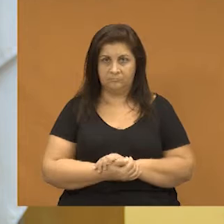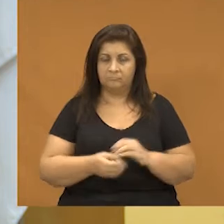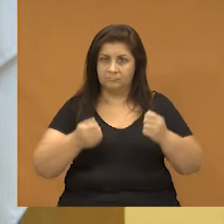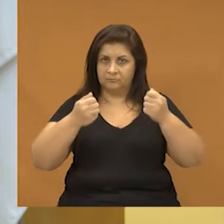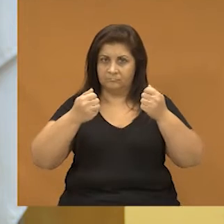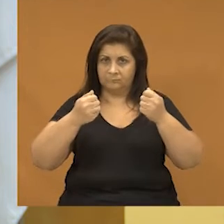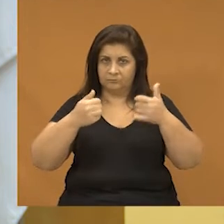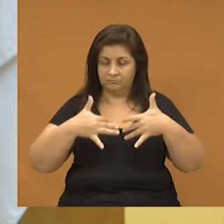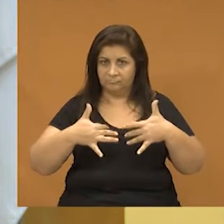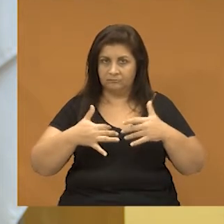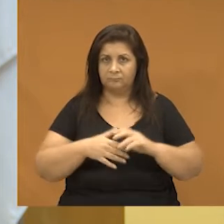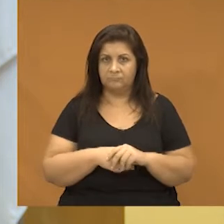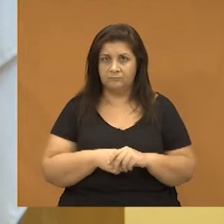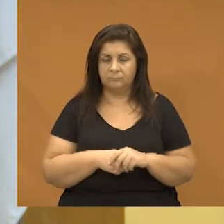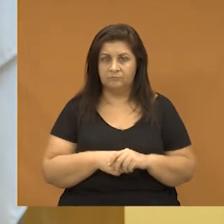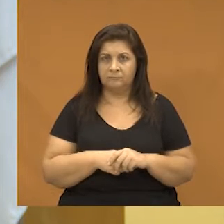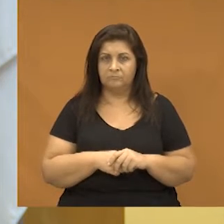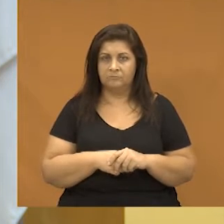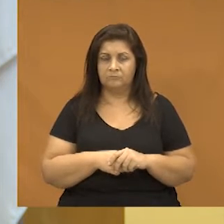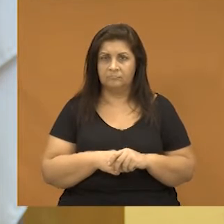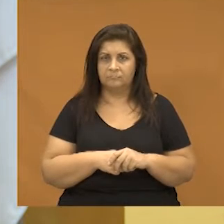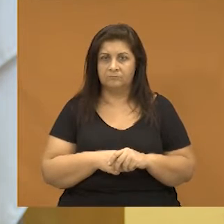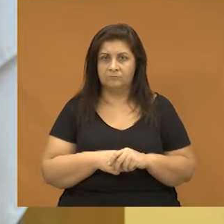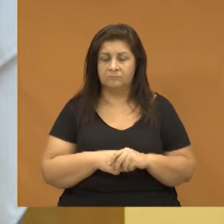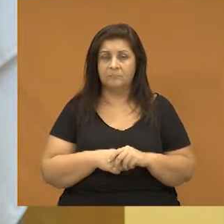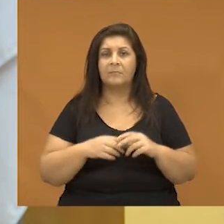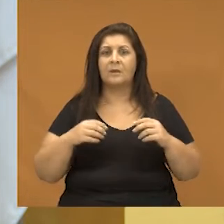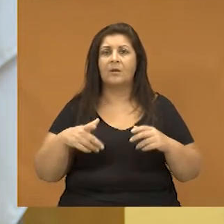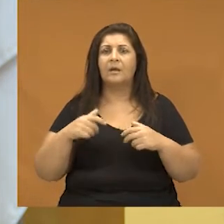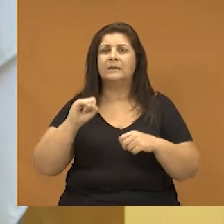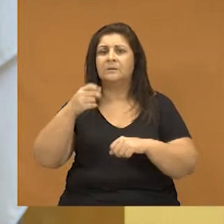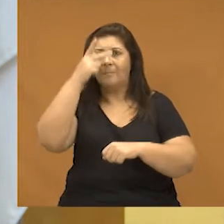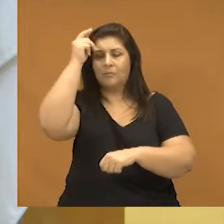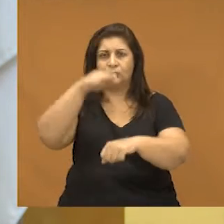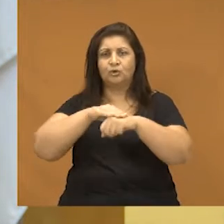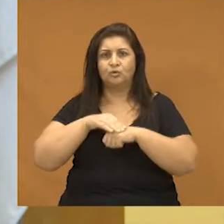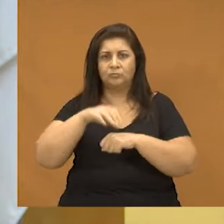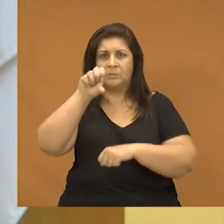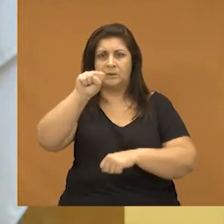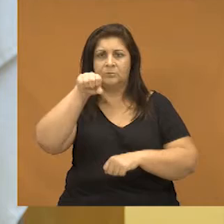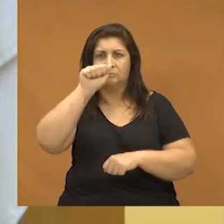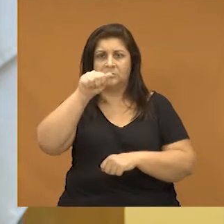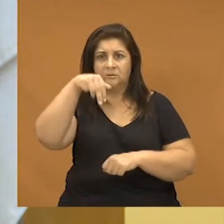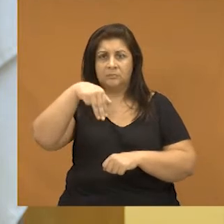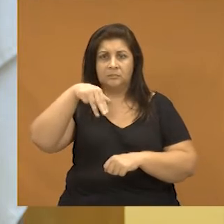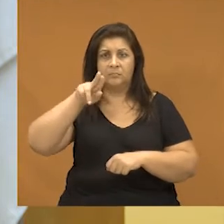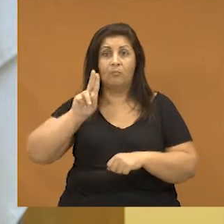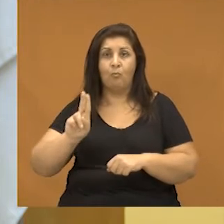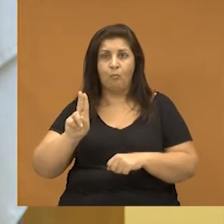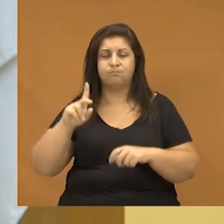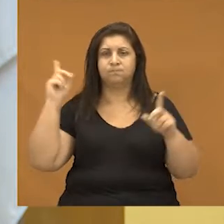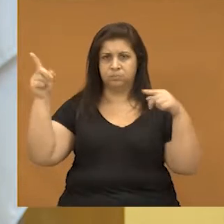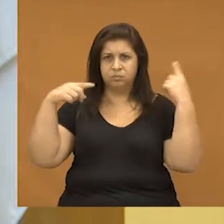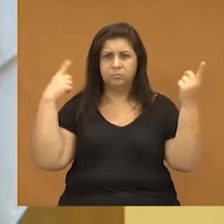Dispõe sobre o encaminhamento facultativo de acidentados ou pessoas atendidas pelo